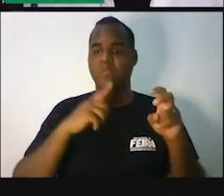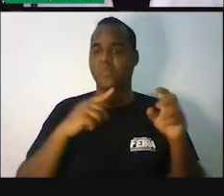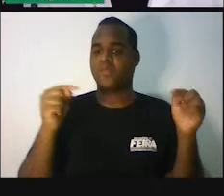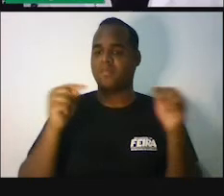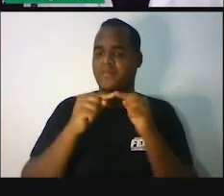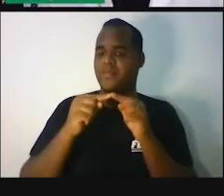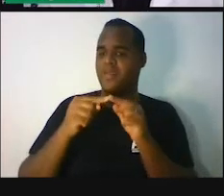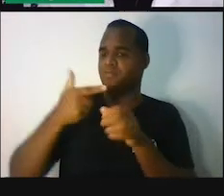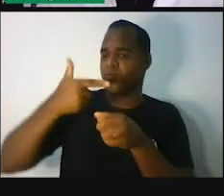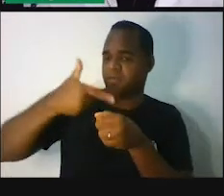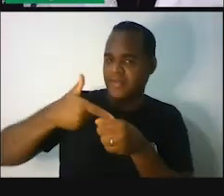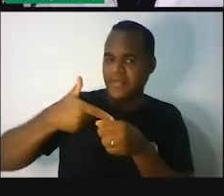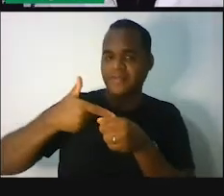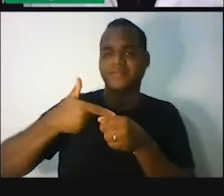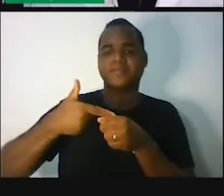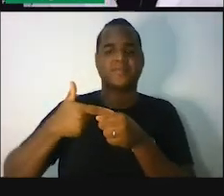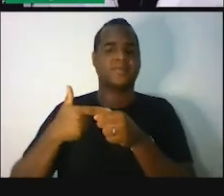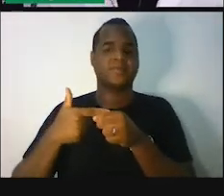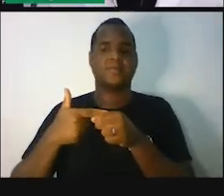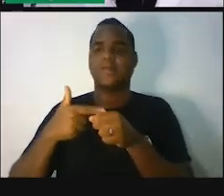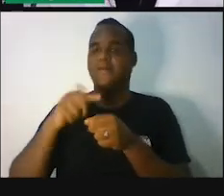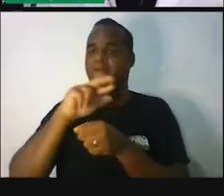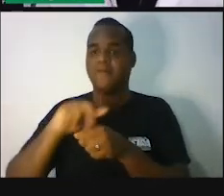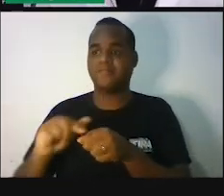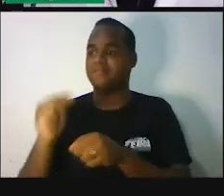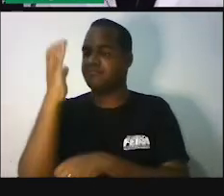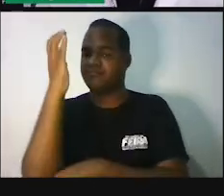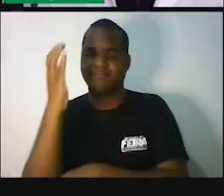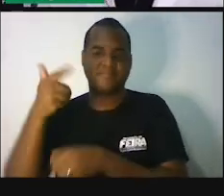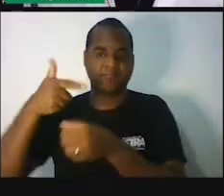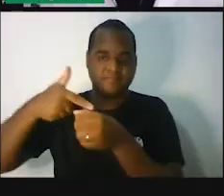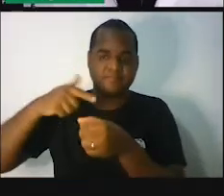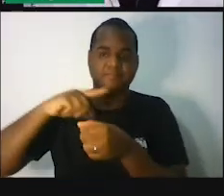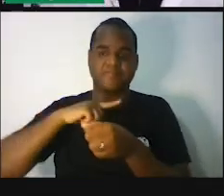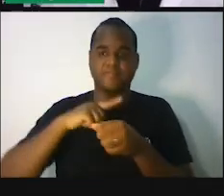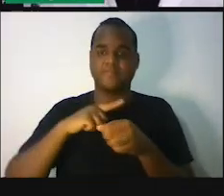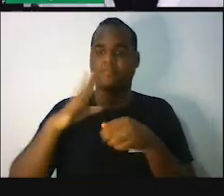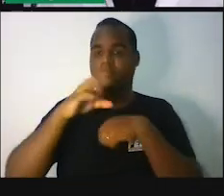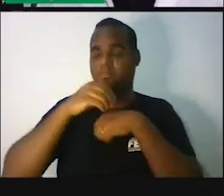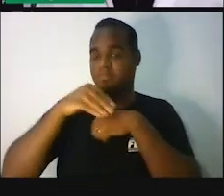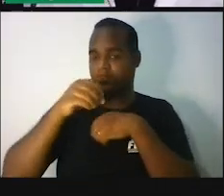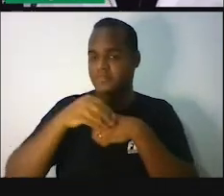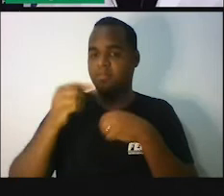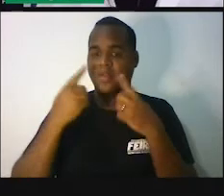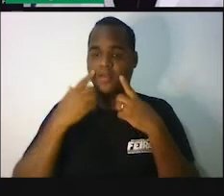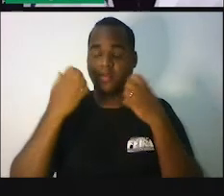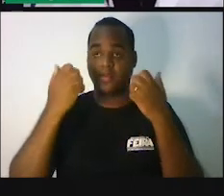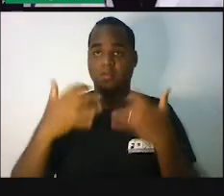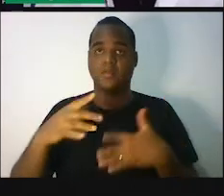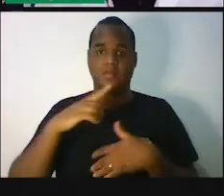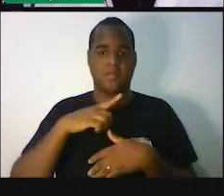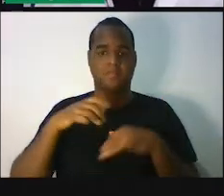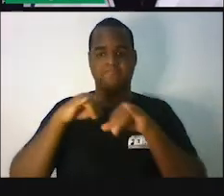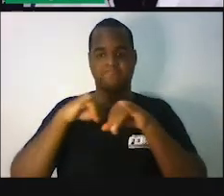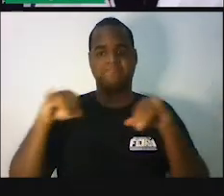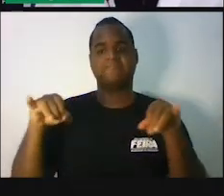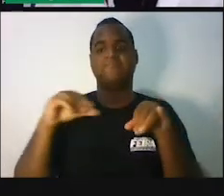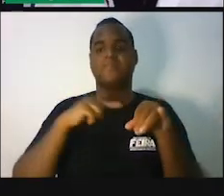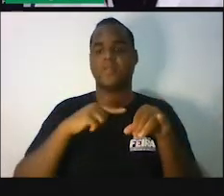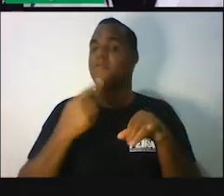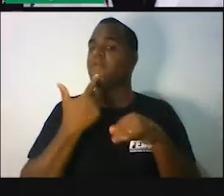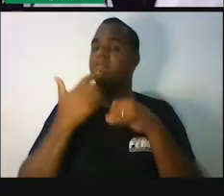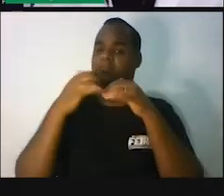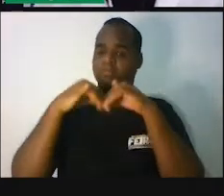Combustível, né? Gasolina, postos de combustíveis, gasolina. Eu trago para você aqui um recorte de uma notícia, né,